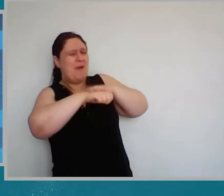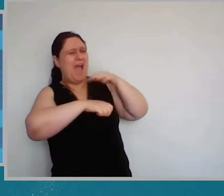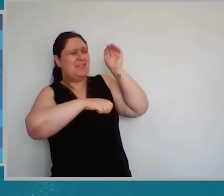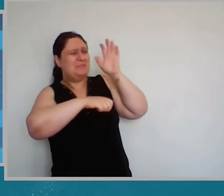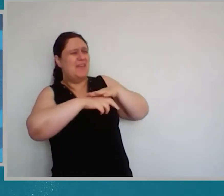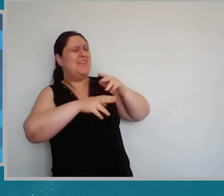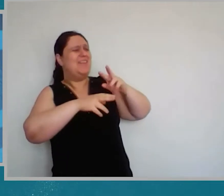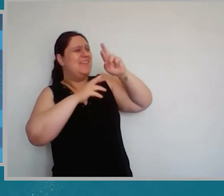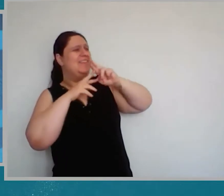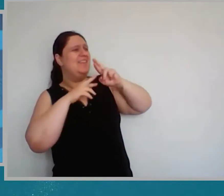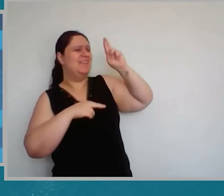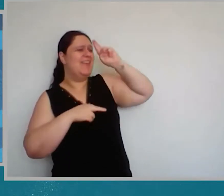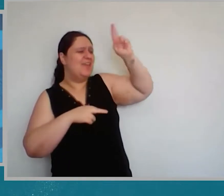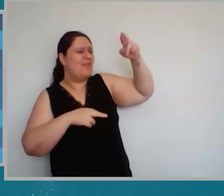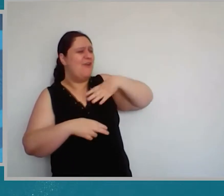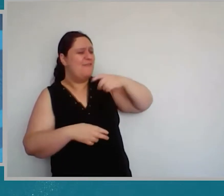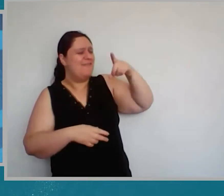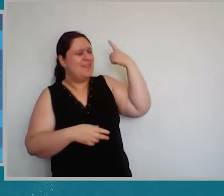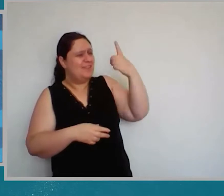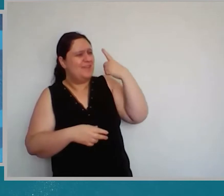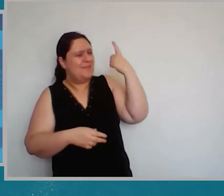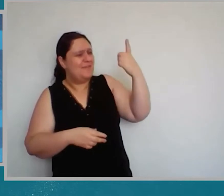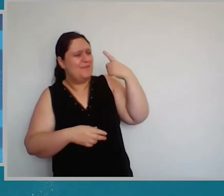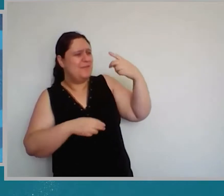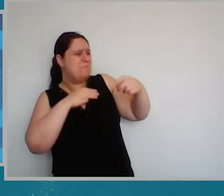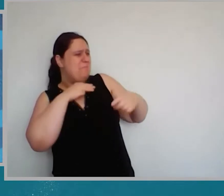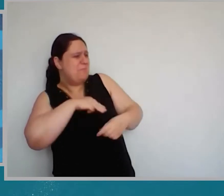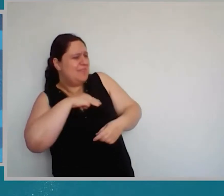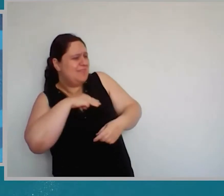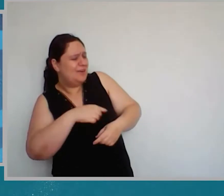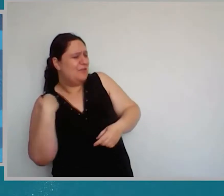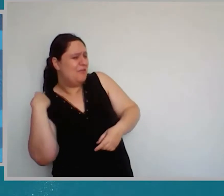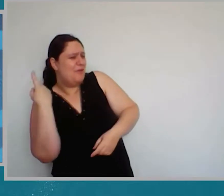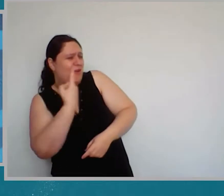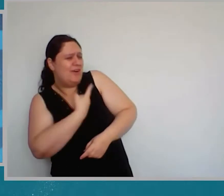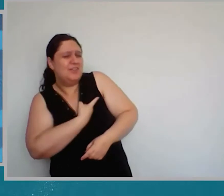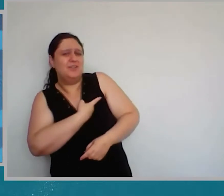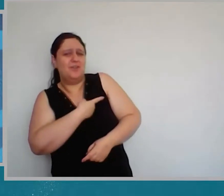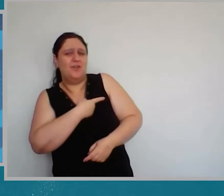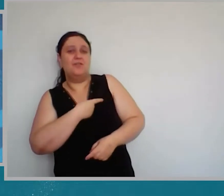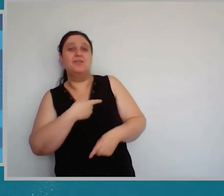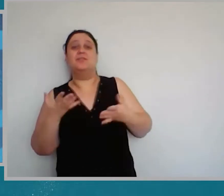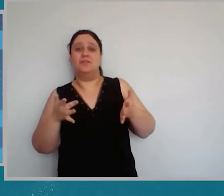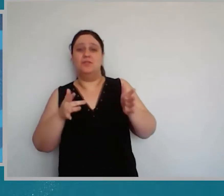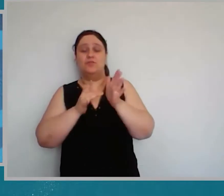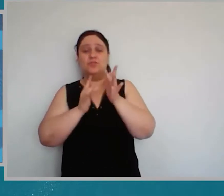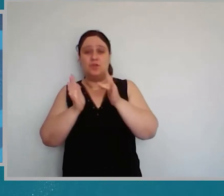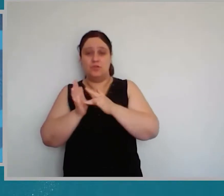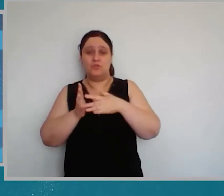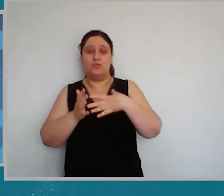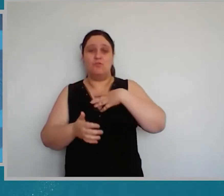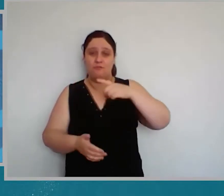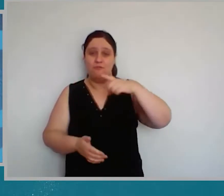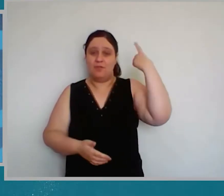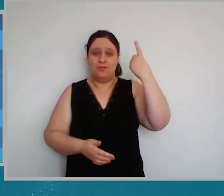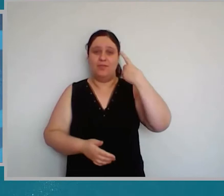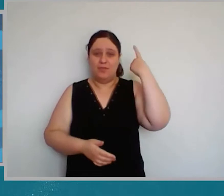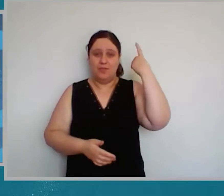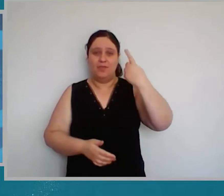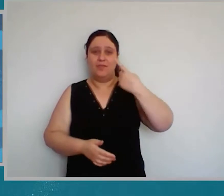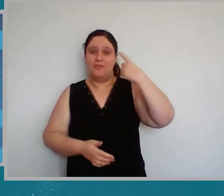Davi, tem misericórdia de nós. Jesus era o filho de Davi, veio para ser o rei do reino dos